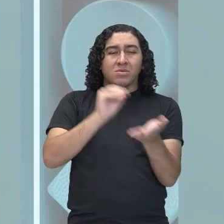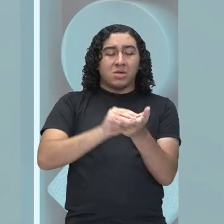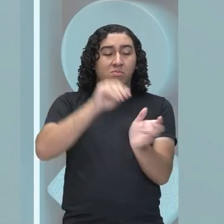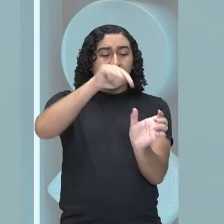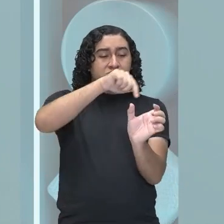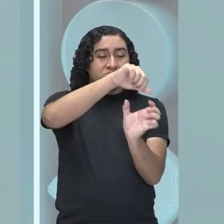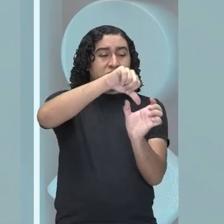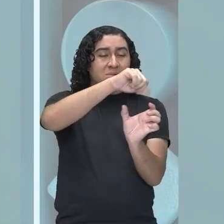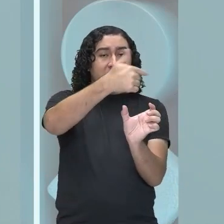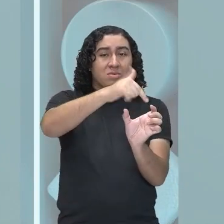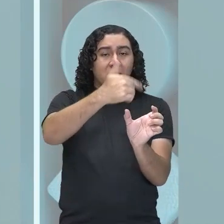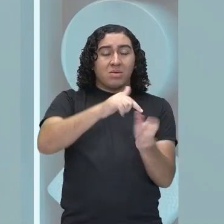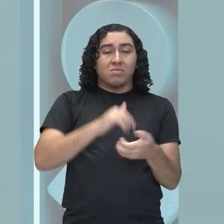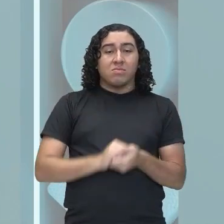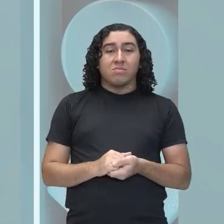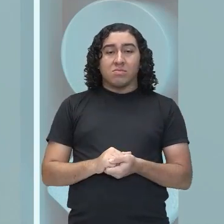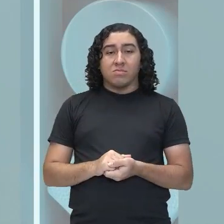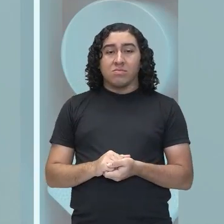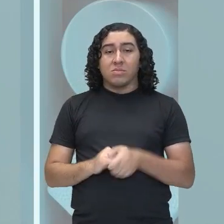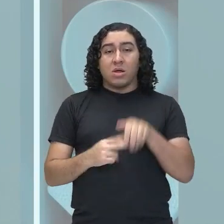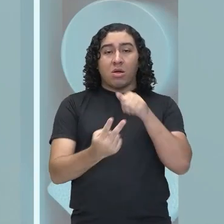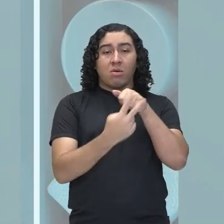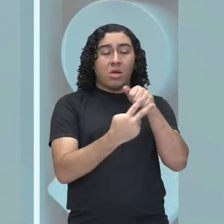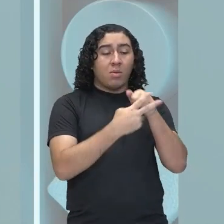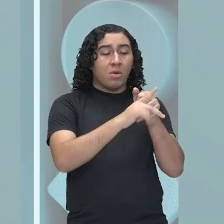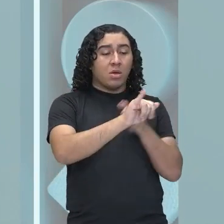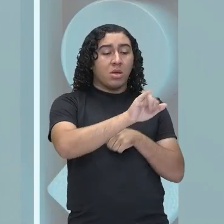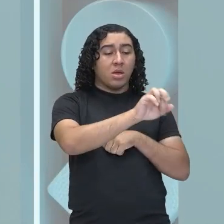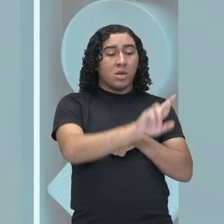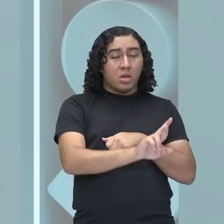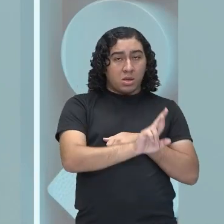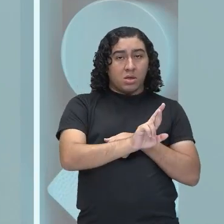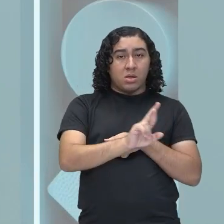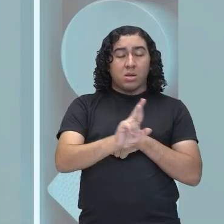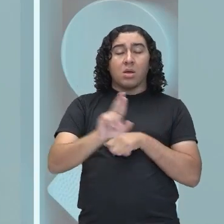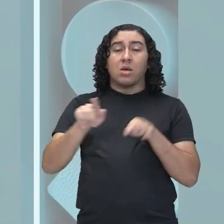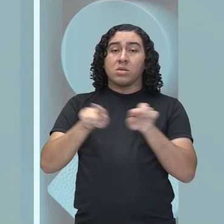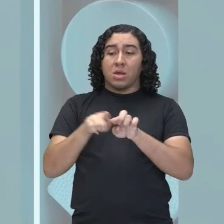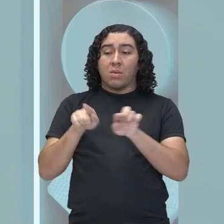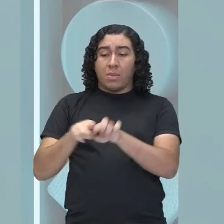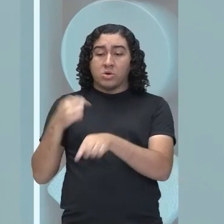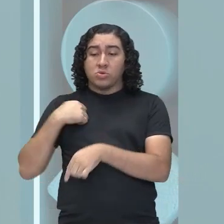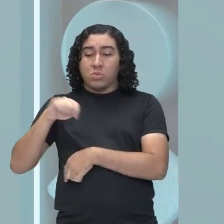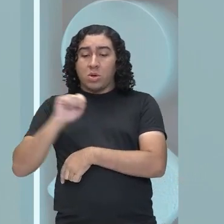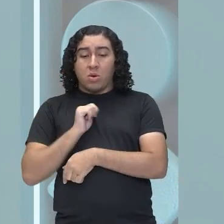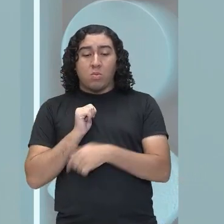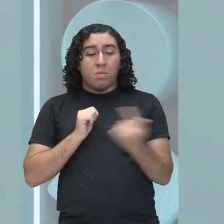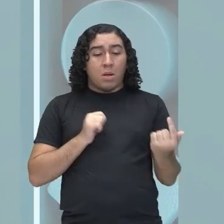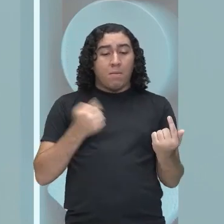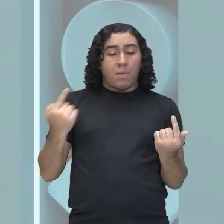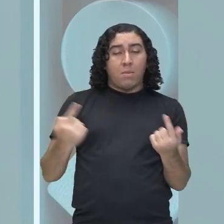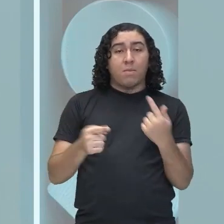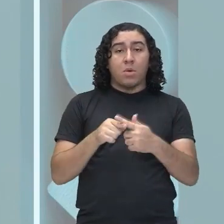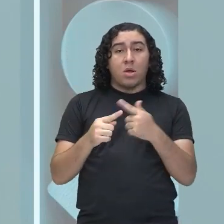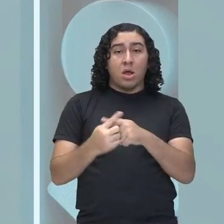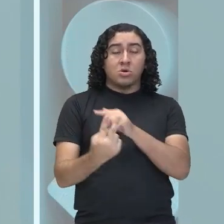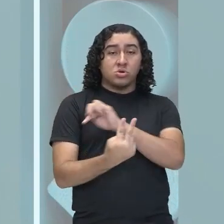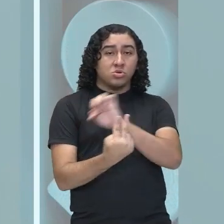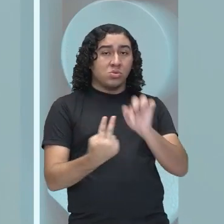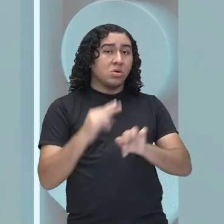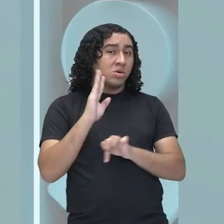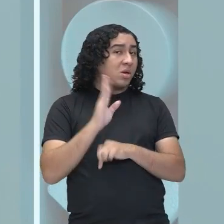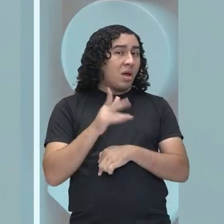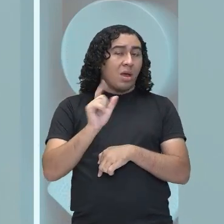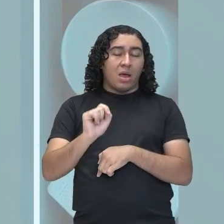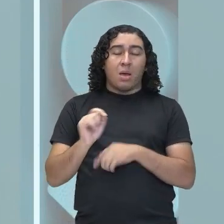infinitivo é o verbo ir do português ou ir do Espanhol porque ele próprio já é a terminação verbal da